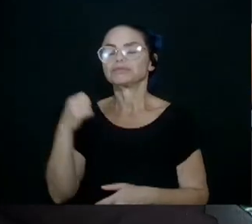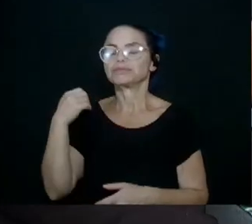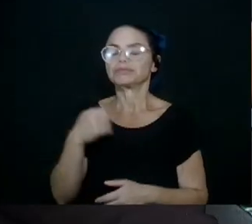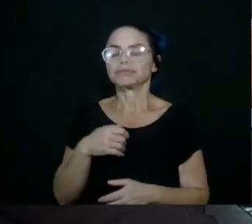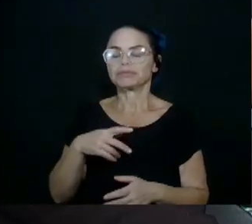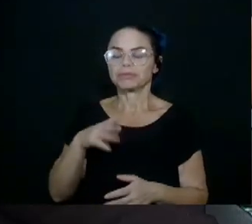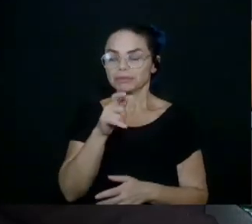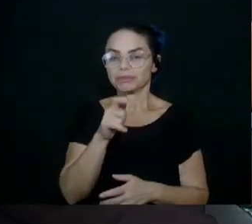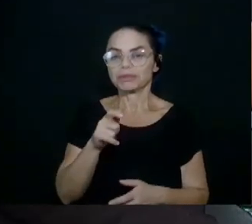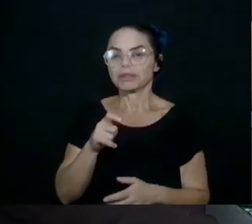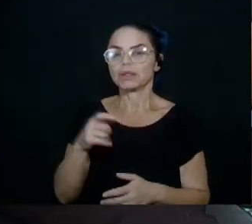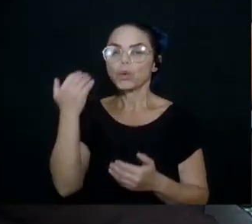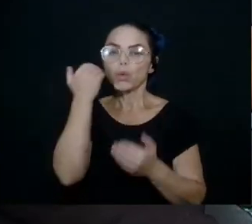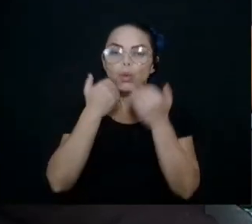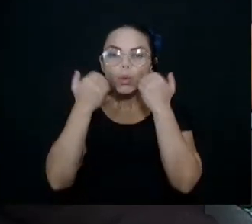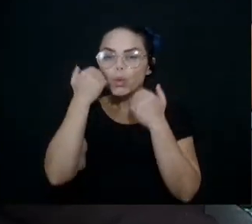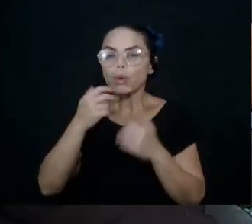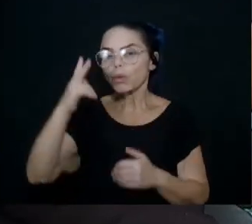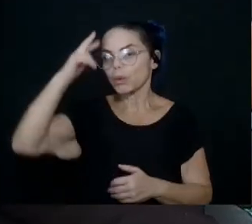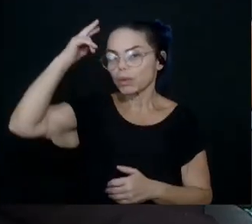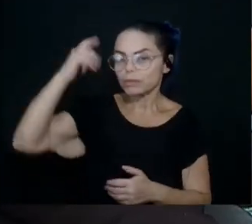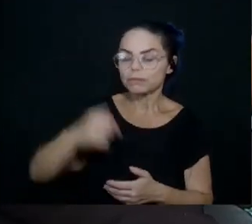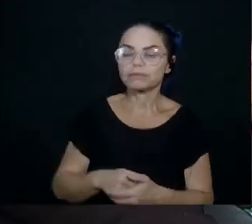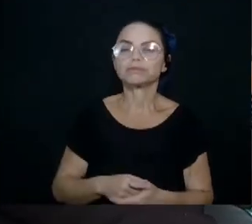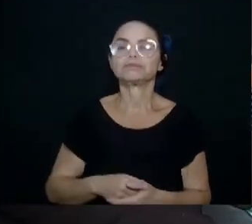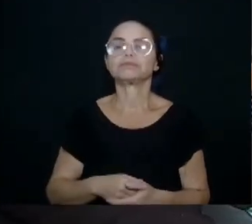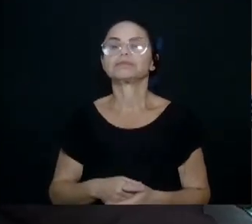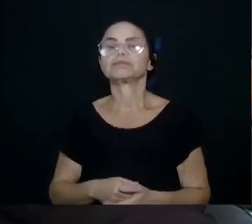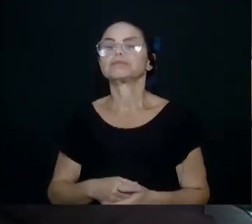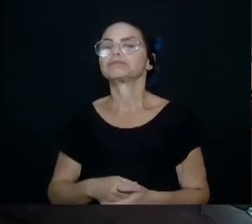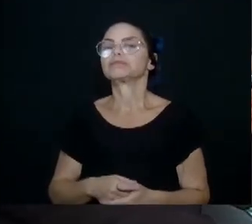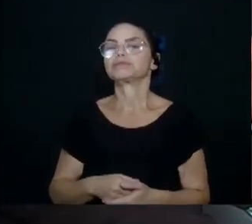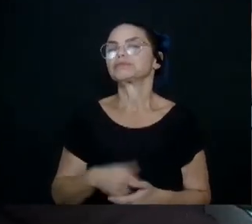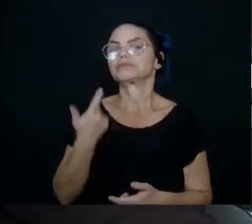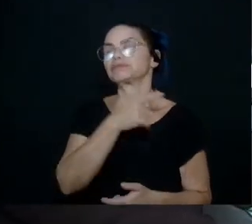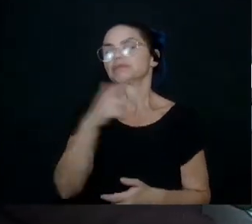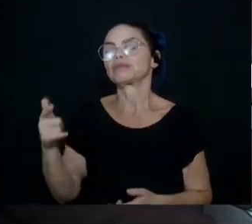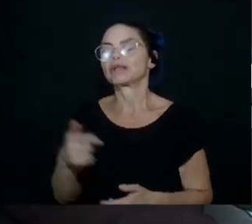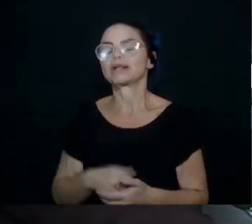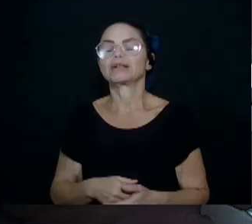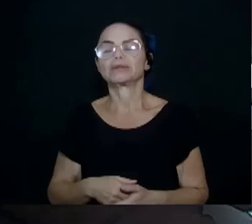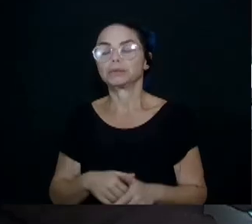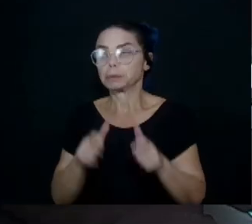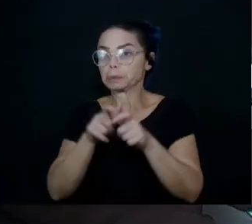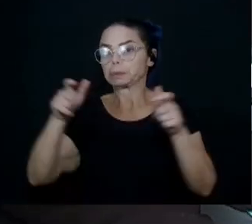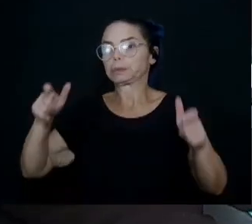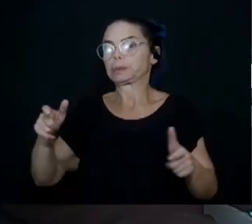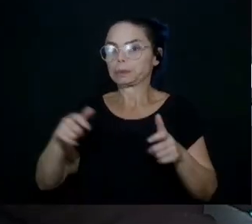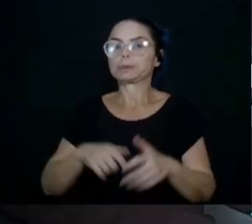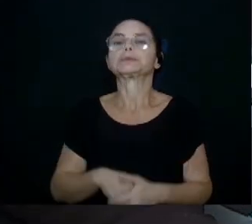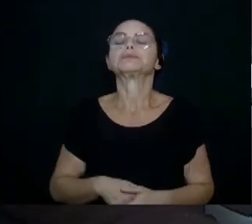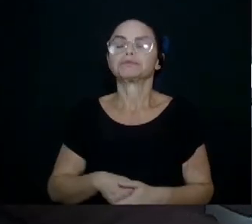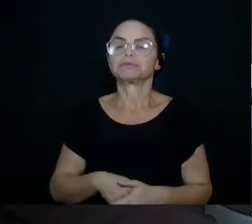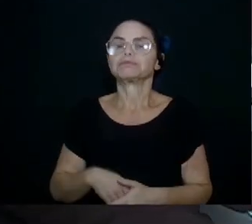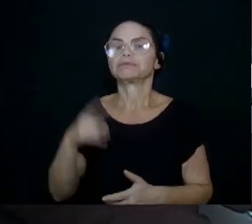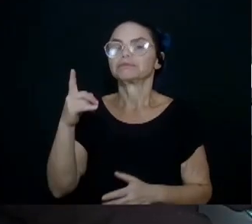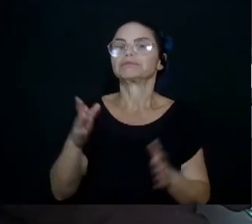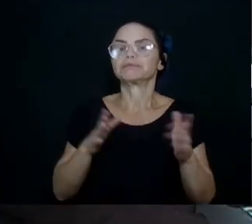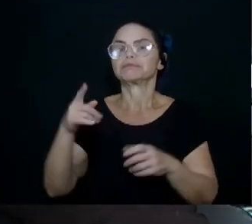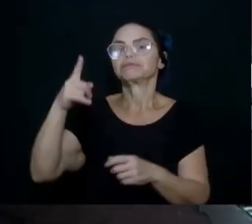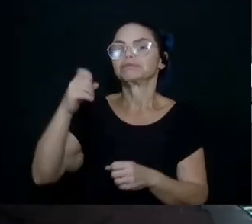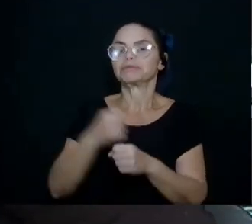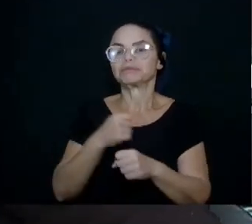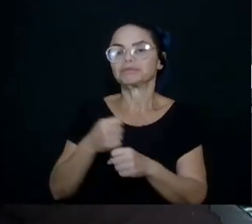recepcionista. E aí eu creio que a partir desse momento já não tem mais para onde expandir aqui. E aí, dentro de um ano, eu acho que eu tô abrindo minha